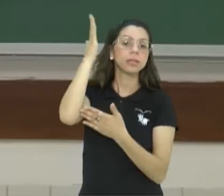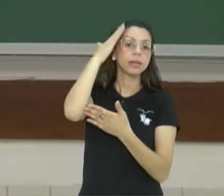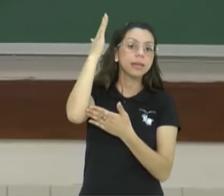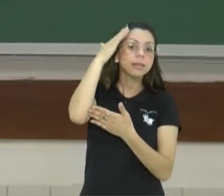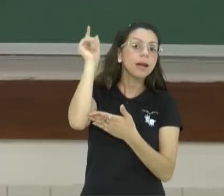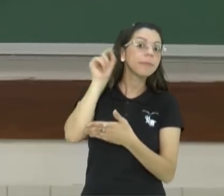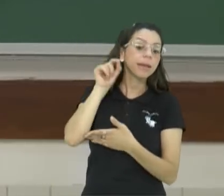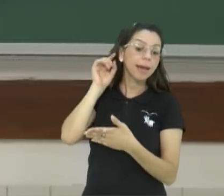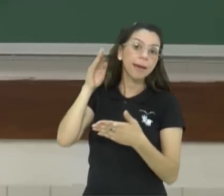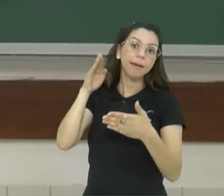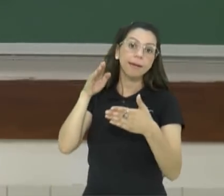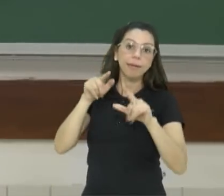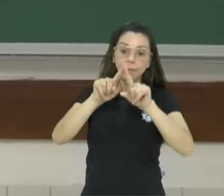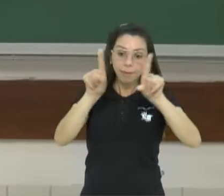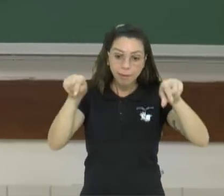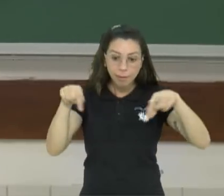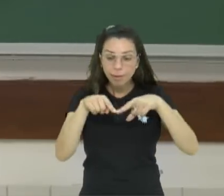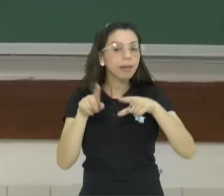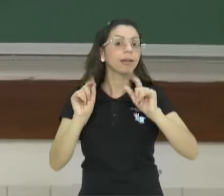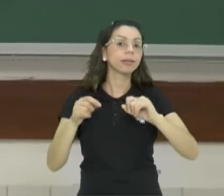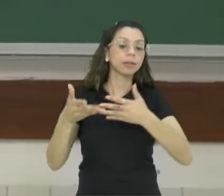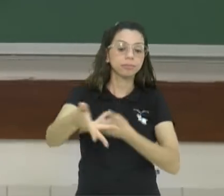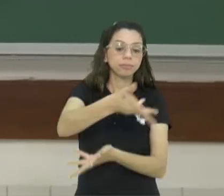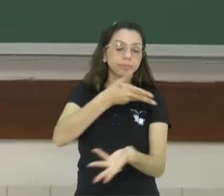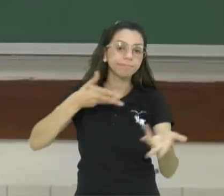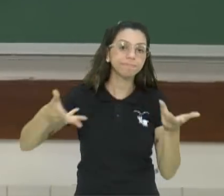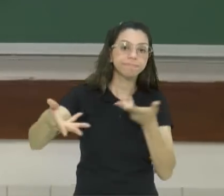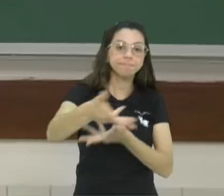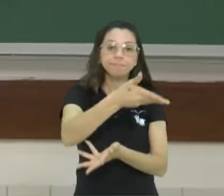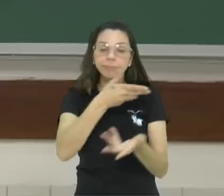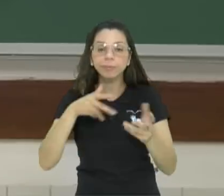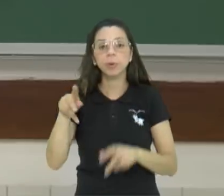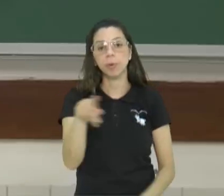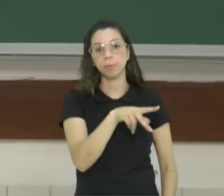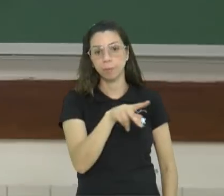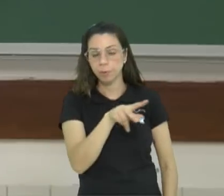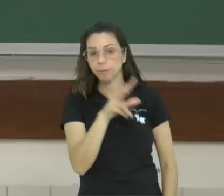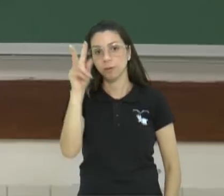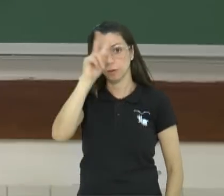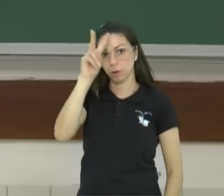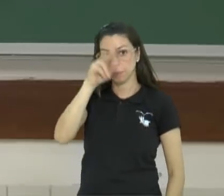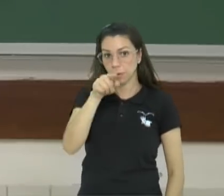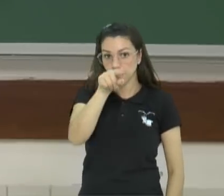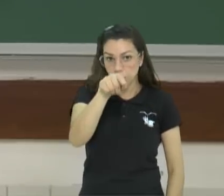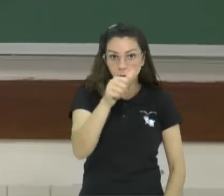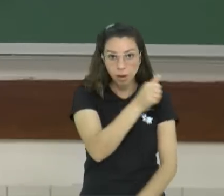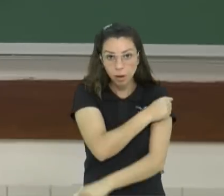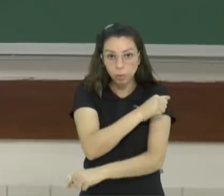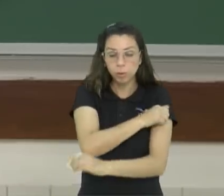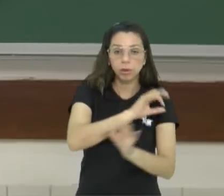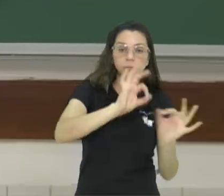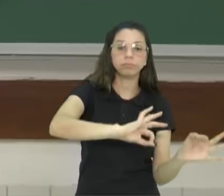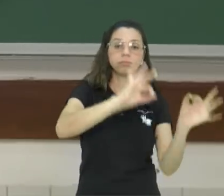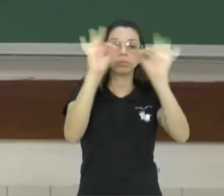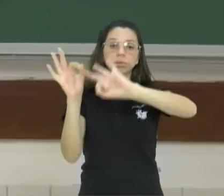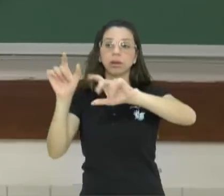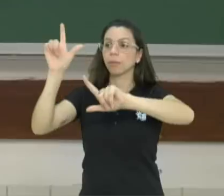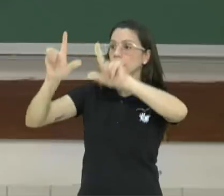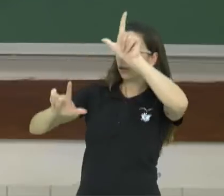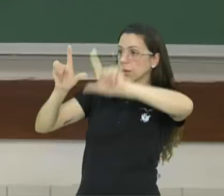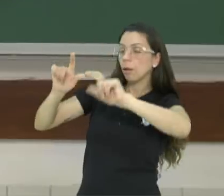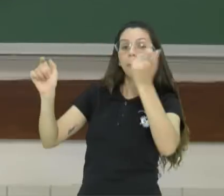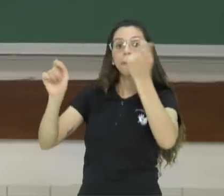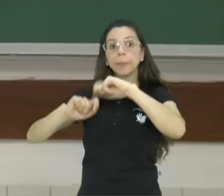que é lá que você vai ter a interação com o seu professor. E lembrando também aqueles alunos que acompanham a aula apenas pela TV.